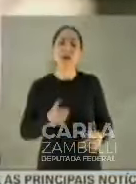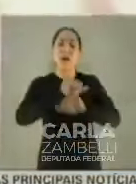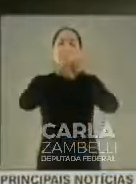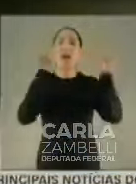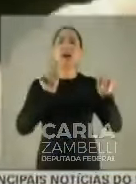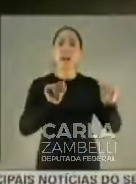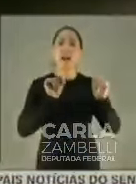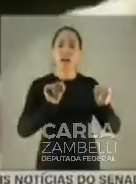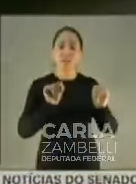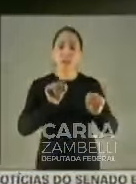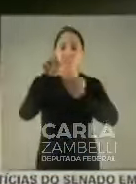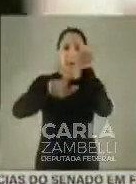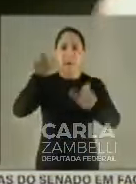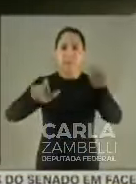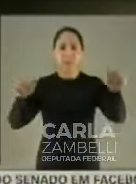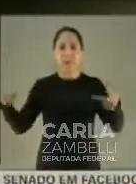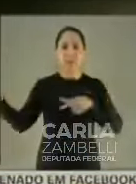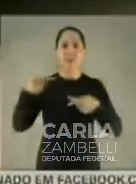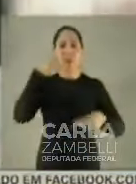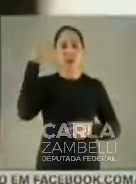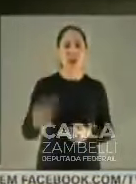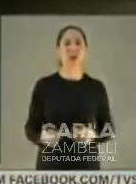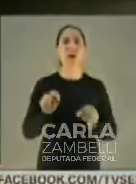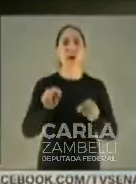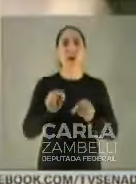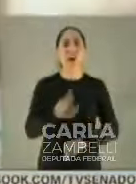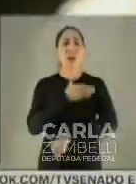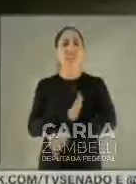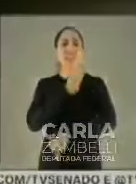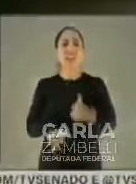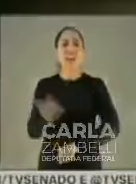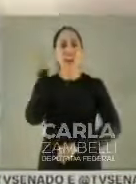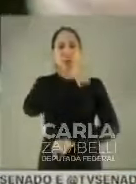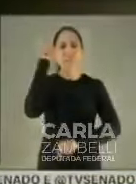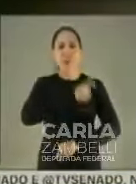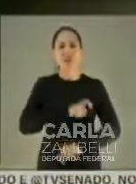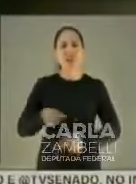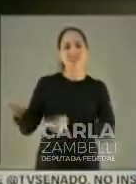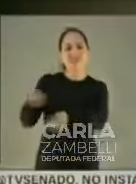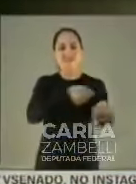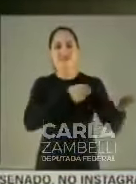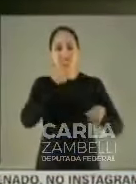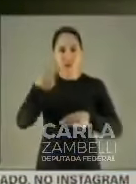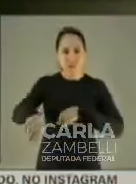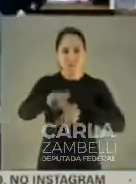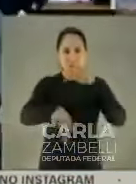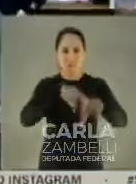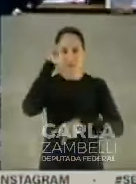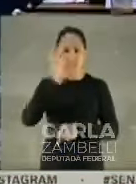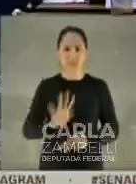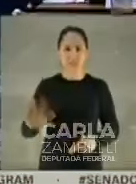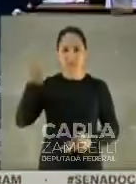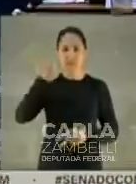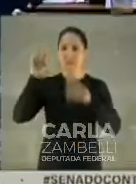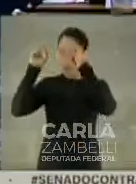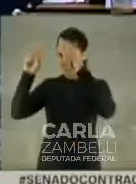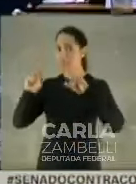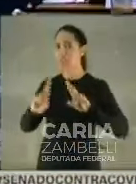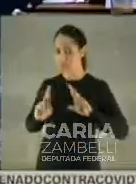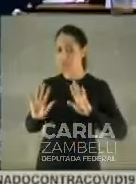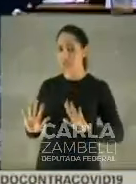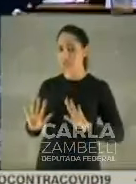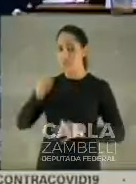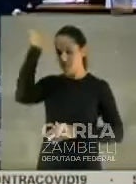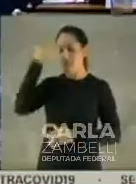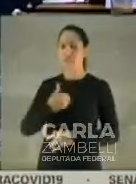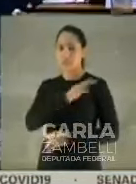é clara. Todos que estão vindo aqui vêm treinados para mentir, enganar o Brasil e brincar. Senador, eu peço respeito. Eu vim aqui na